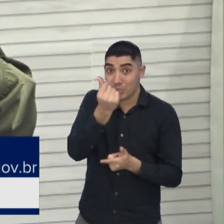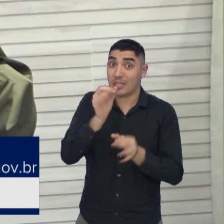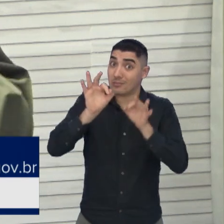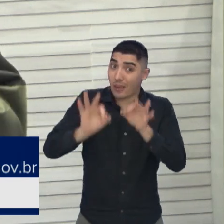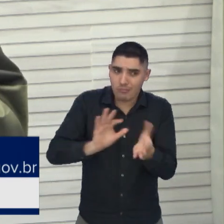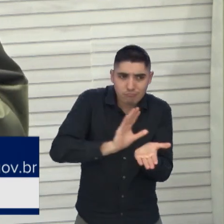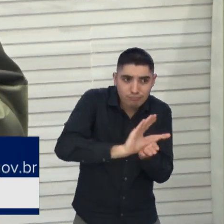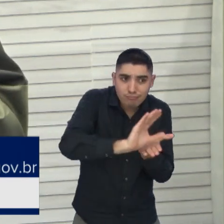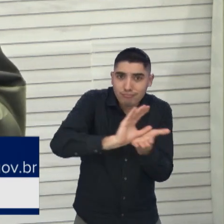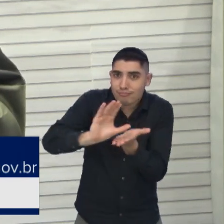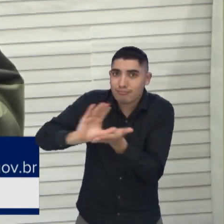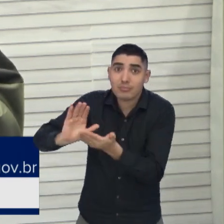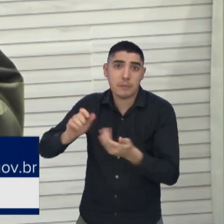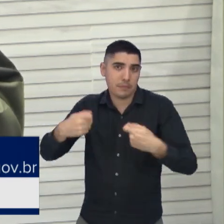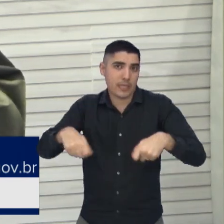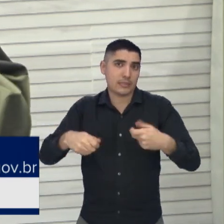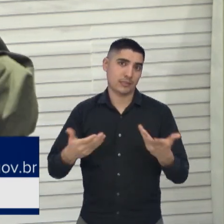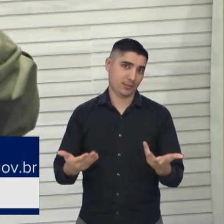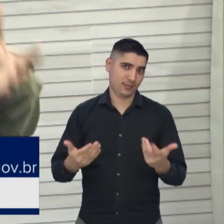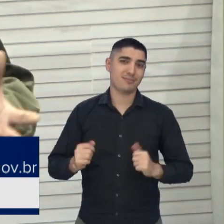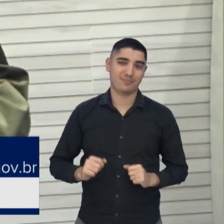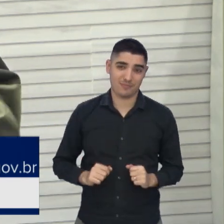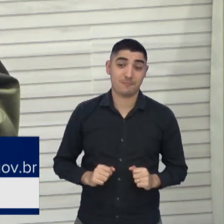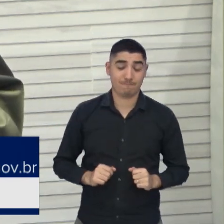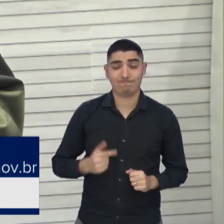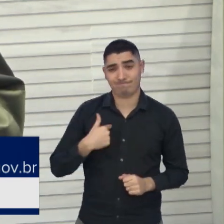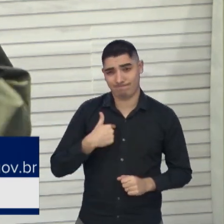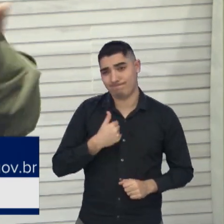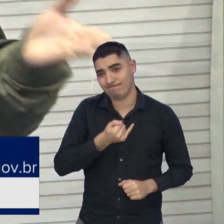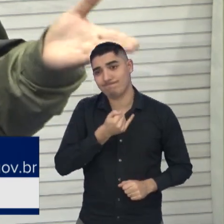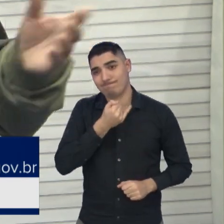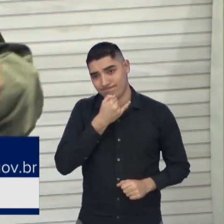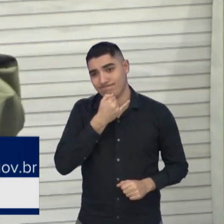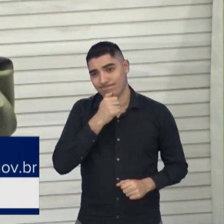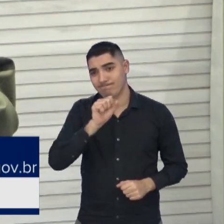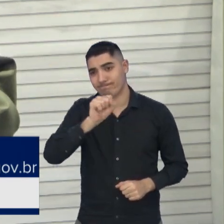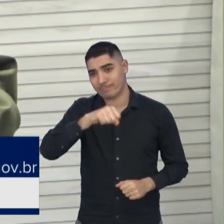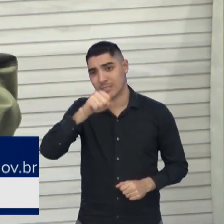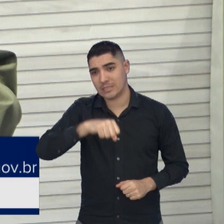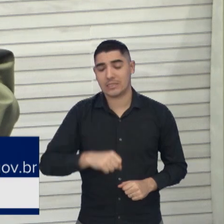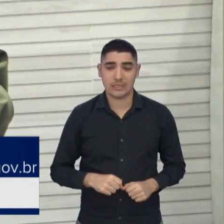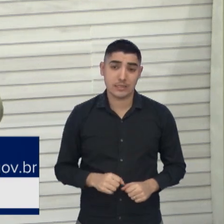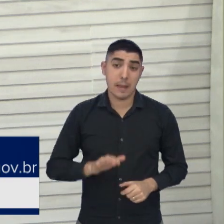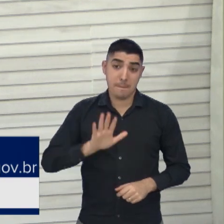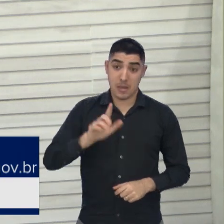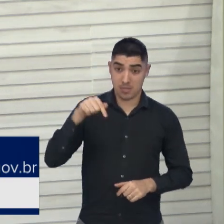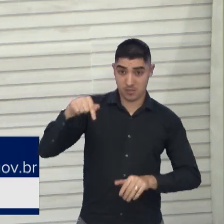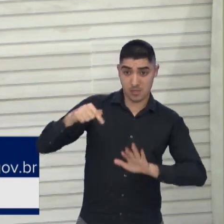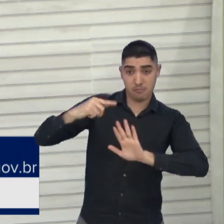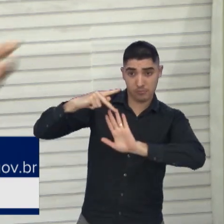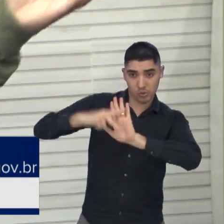nossa cidade. Senhor presidente, lamento muito, mas o projeto, né,